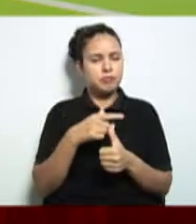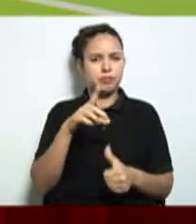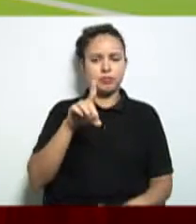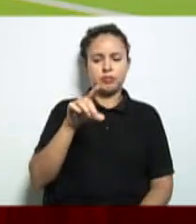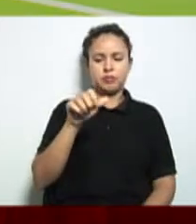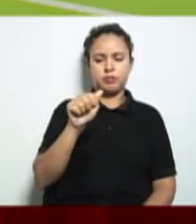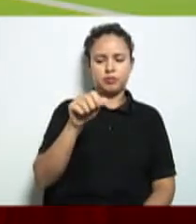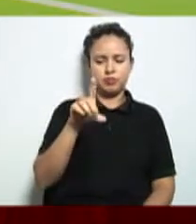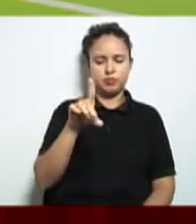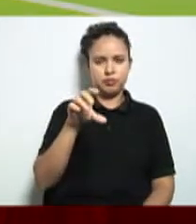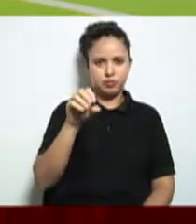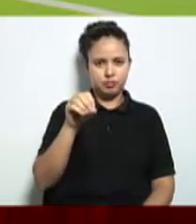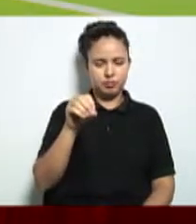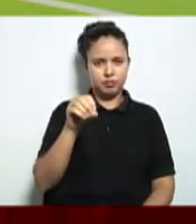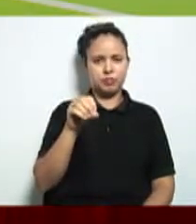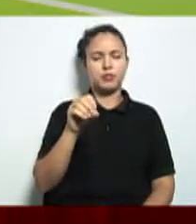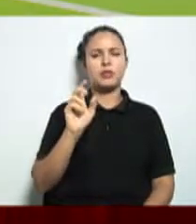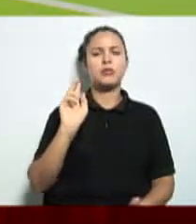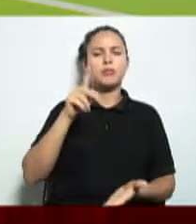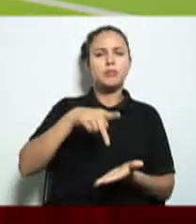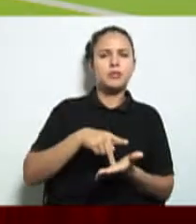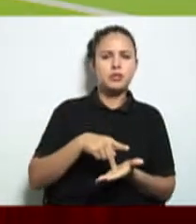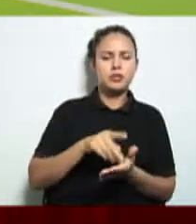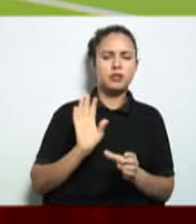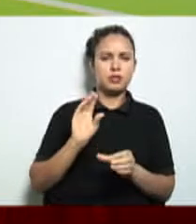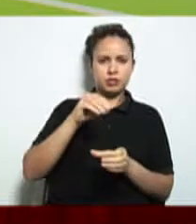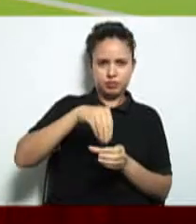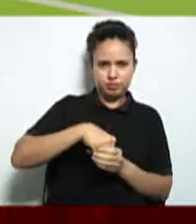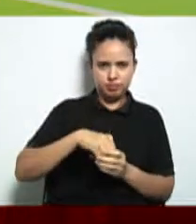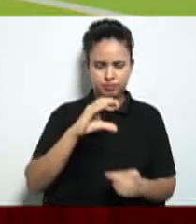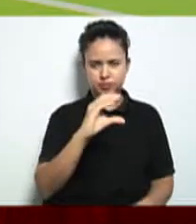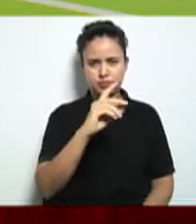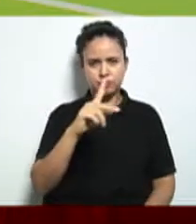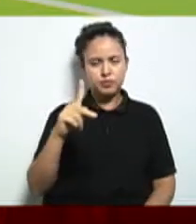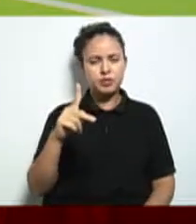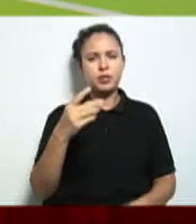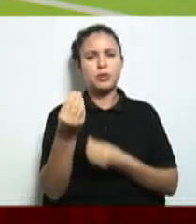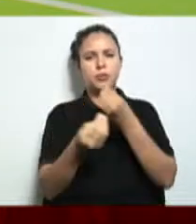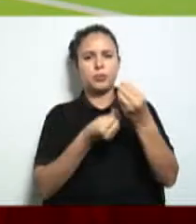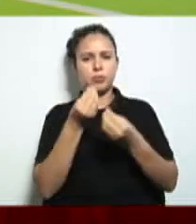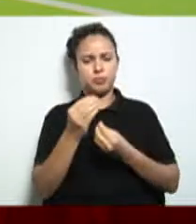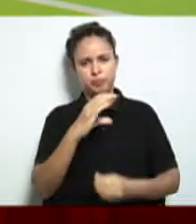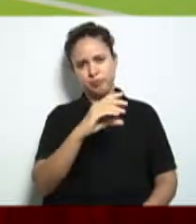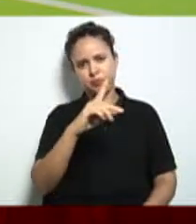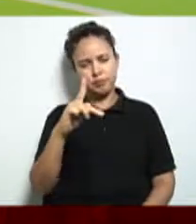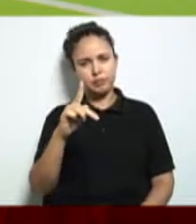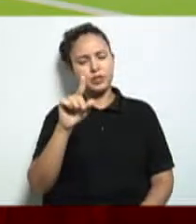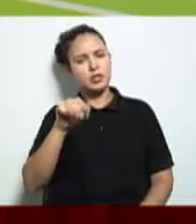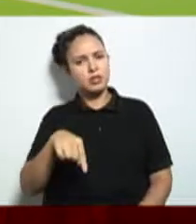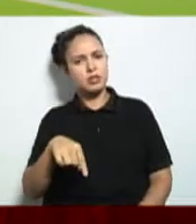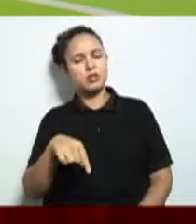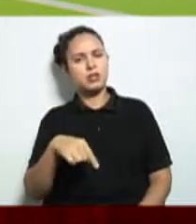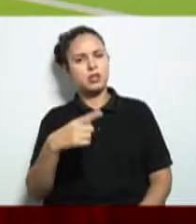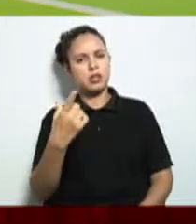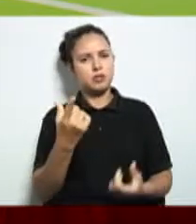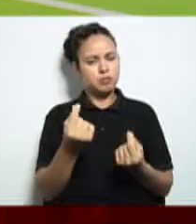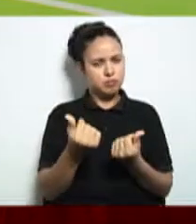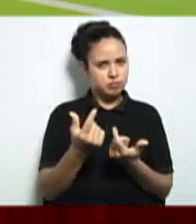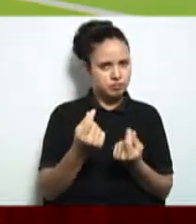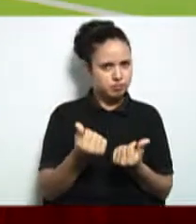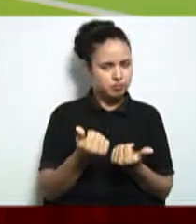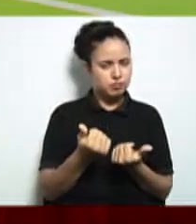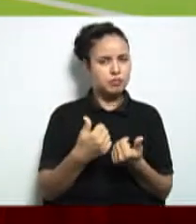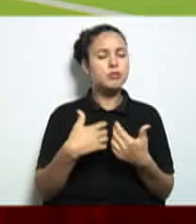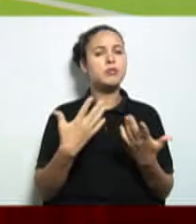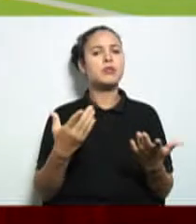realidade. O que tem nessa cooperativa? Como que essa cooperativa é? É uma cooperativa de crédito? Então,